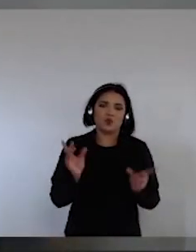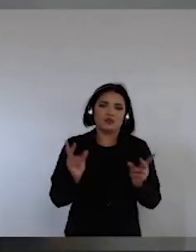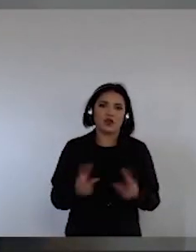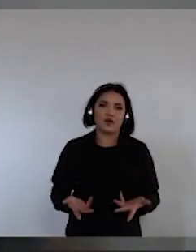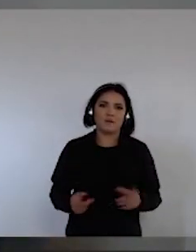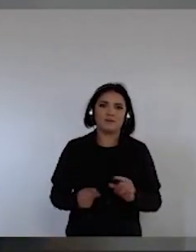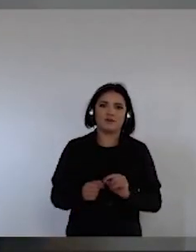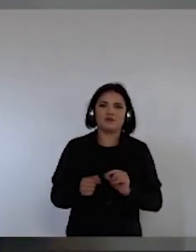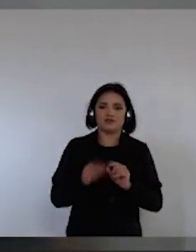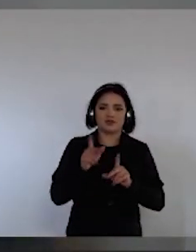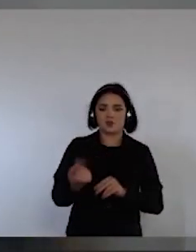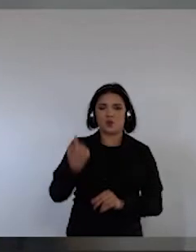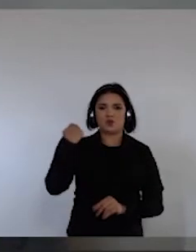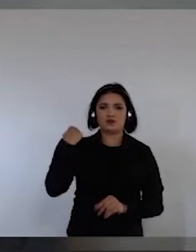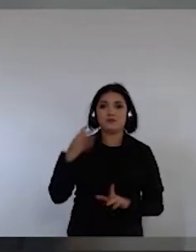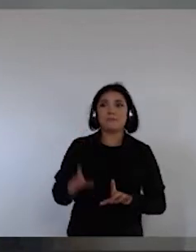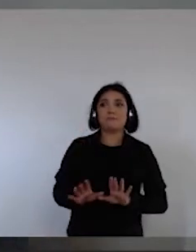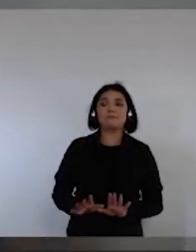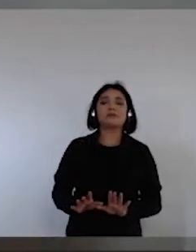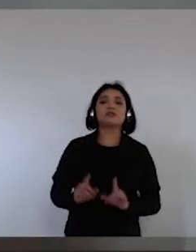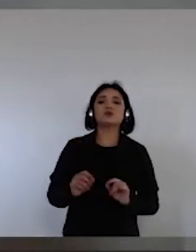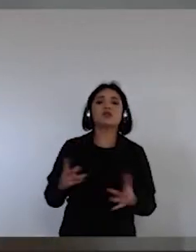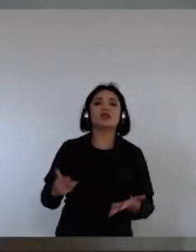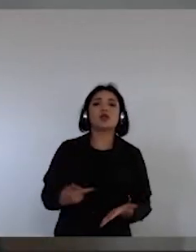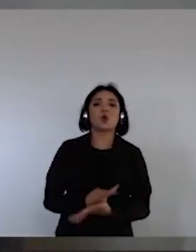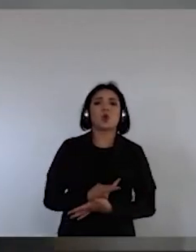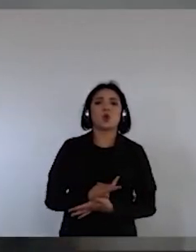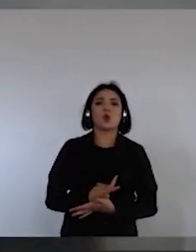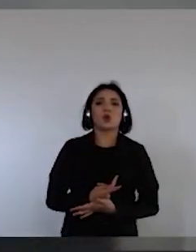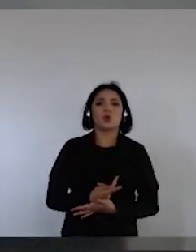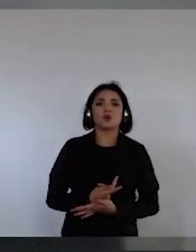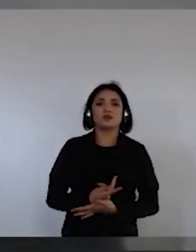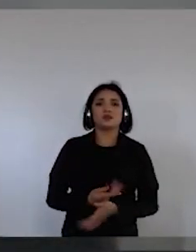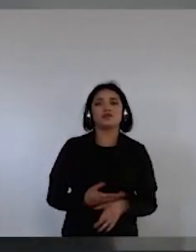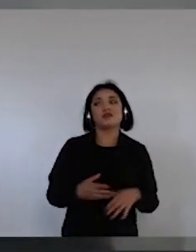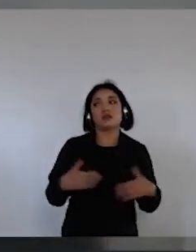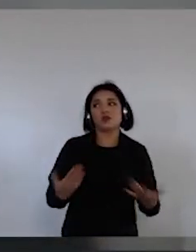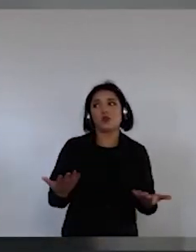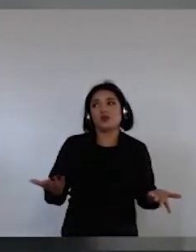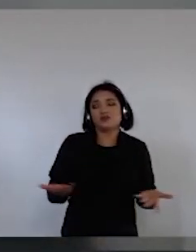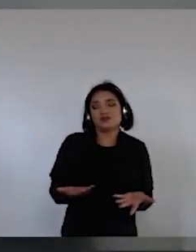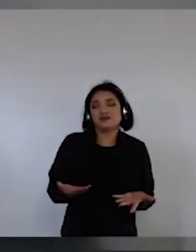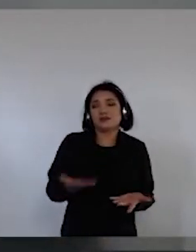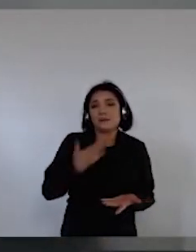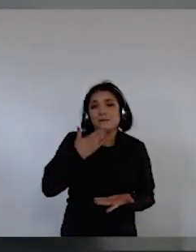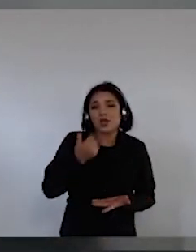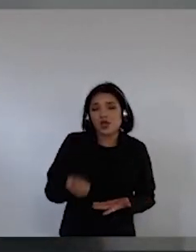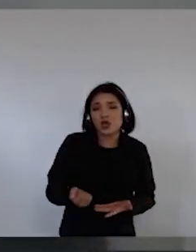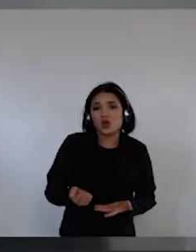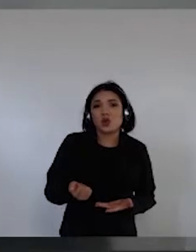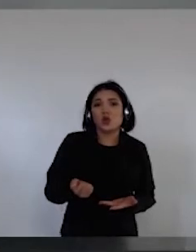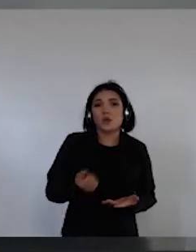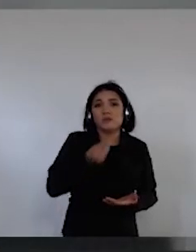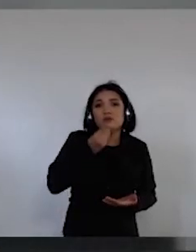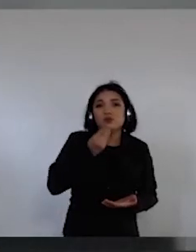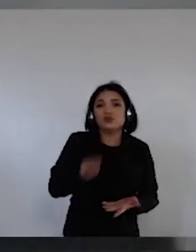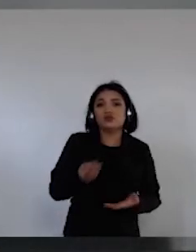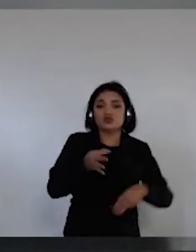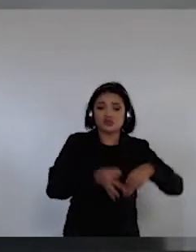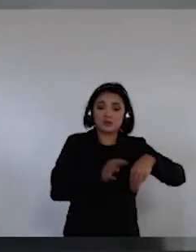que os tribunais precisam ter consciência da sua importância, né? E que, ainda que se dê ao relator